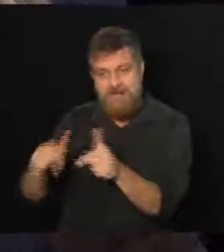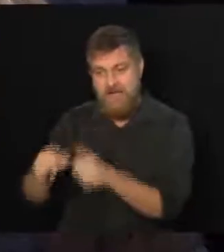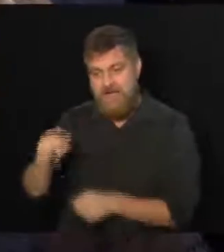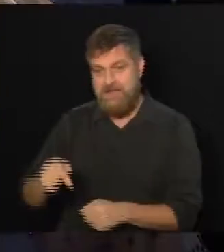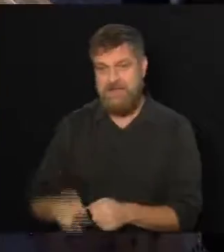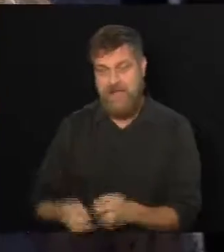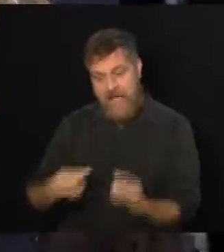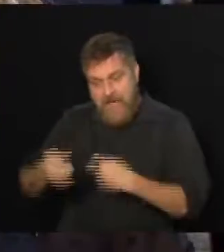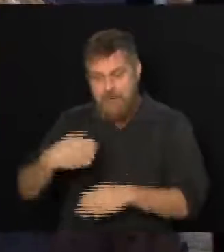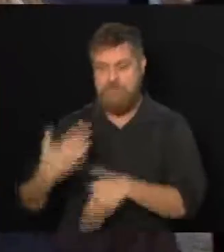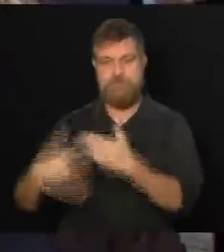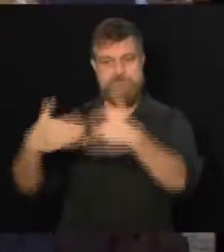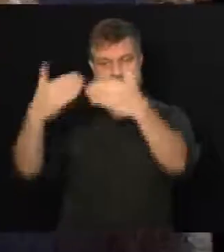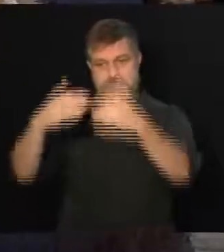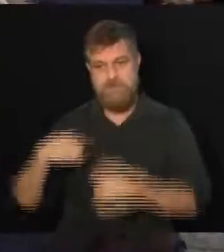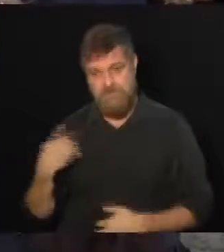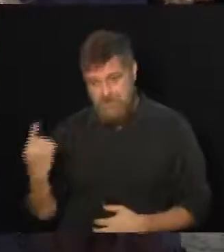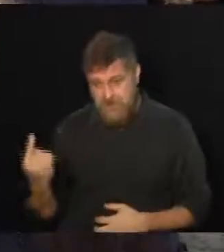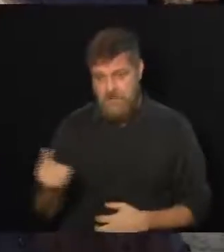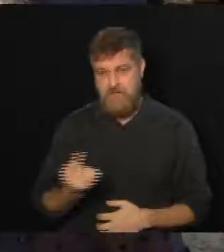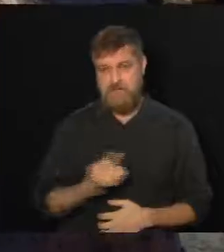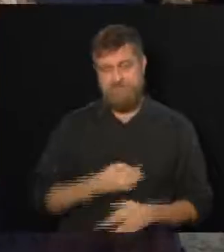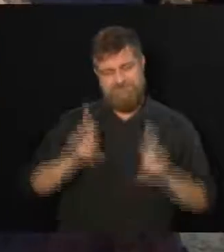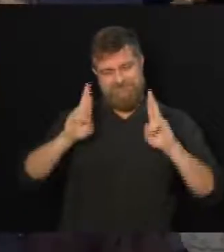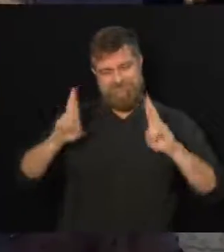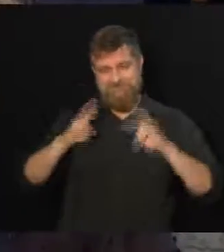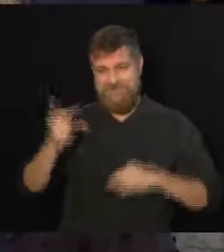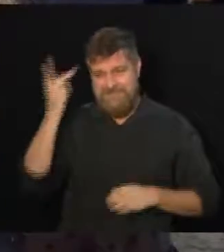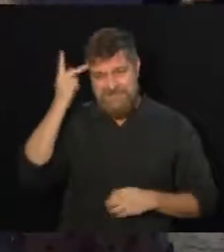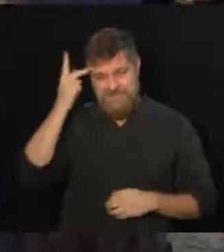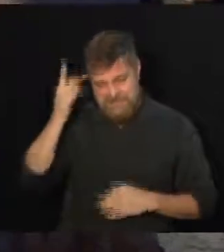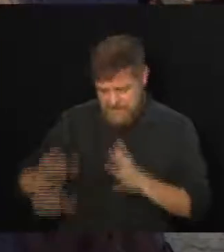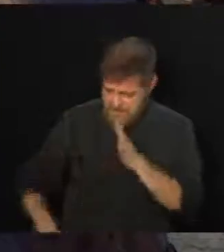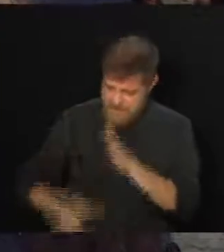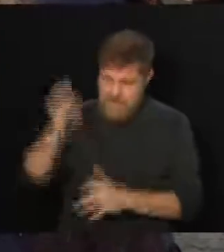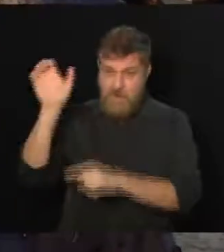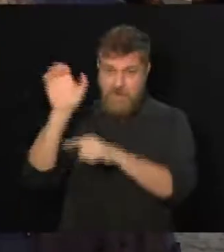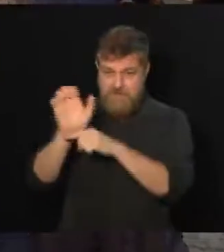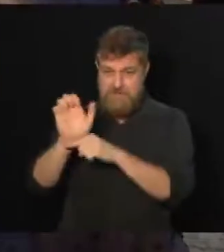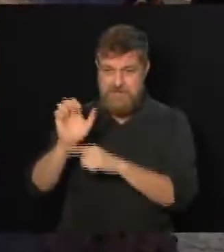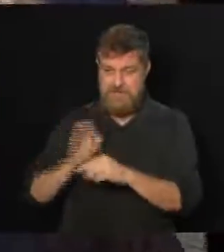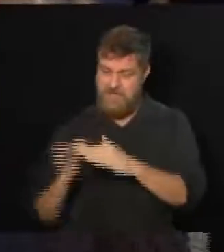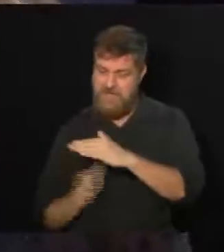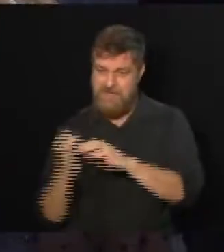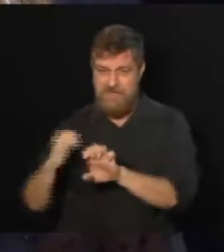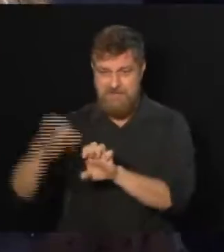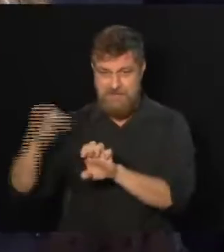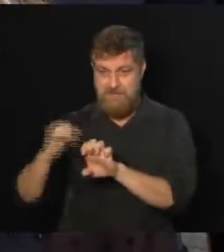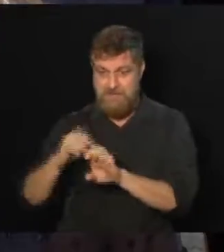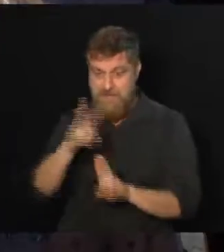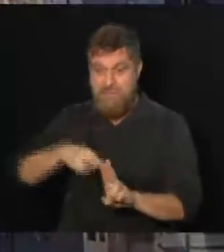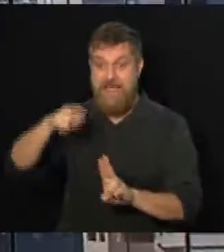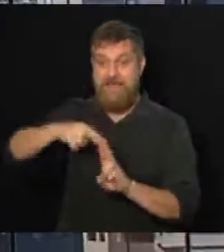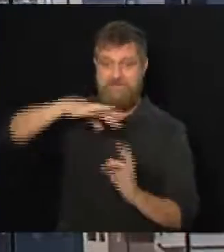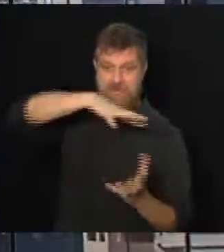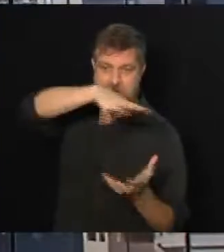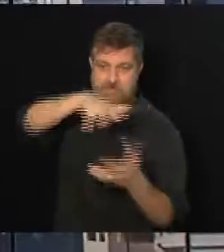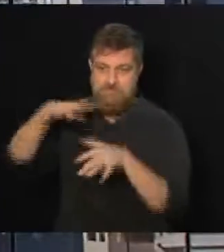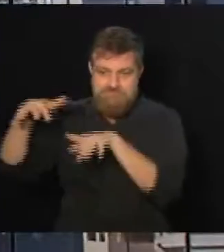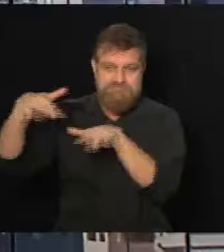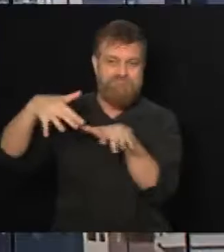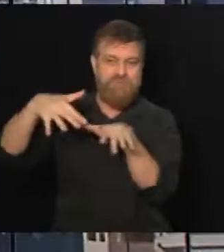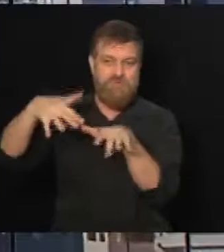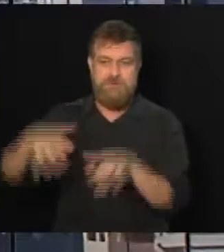a nossa economia vai bem. E a nossa aspiração é que São Paulo seja o estado mais empreendedor do Brasil e uma referência para o mundo.